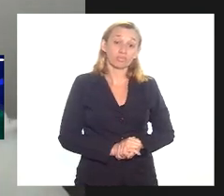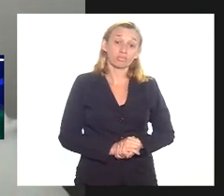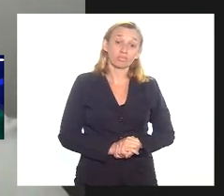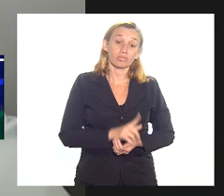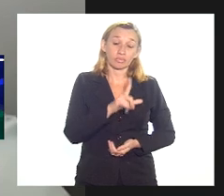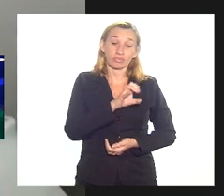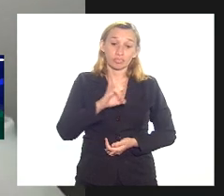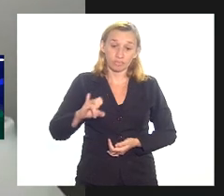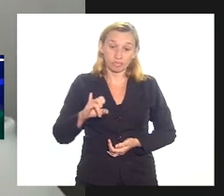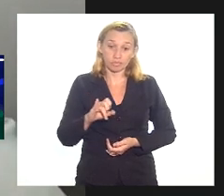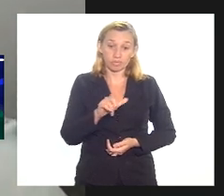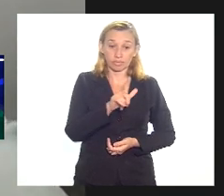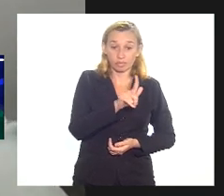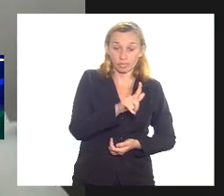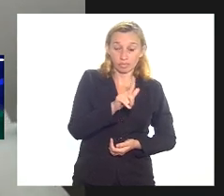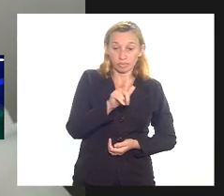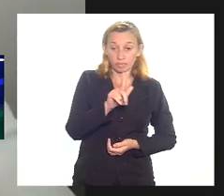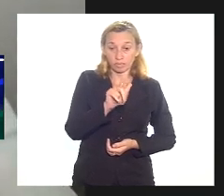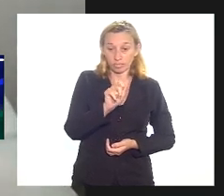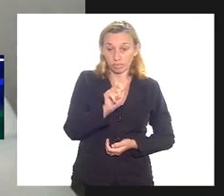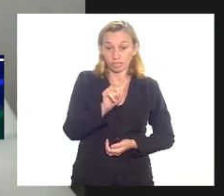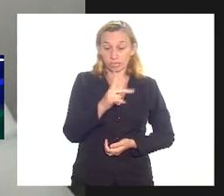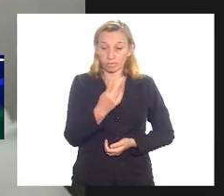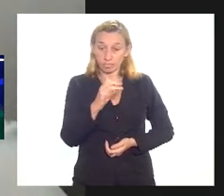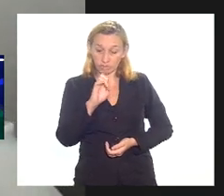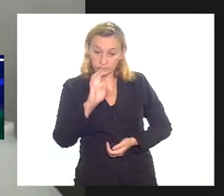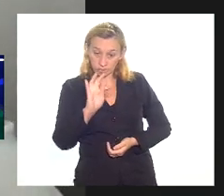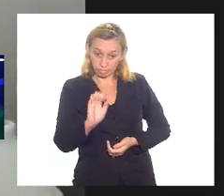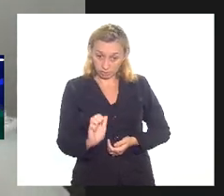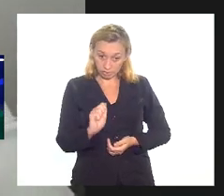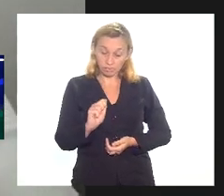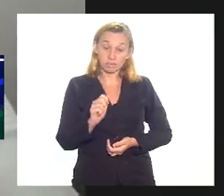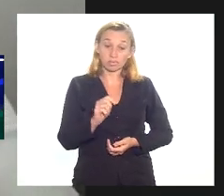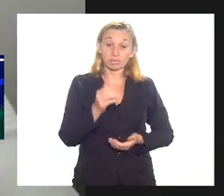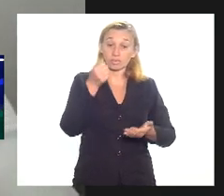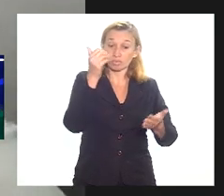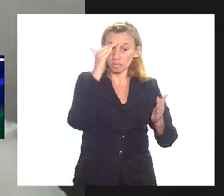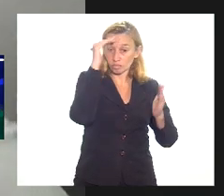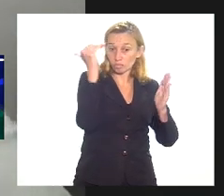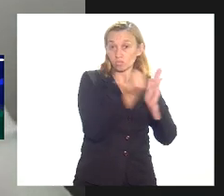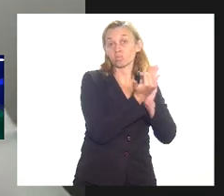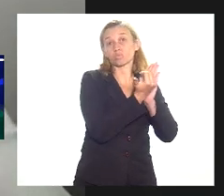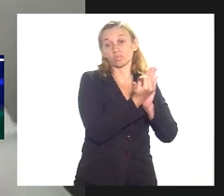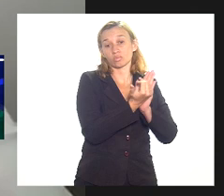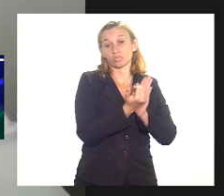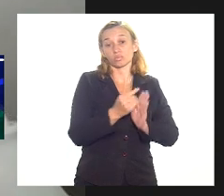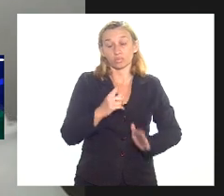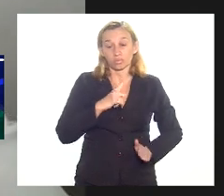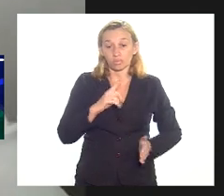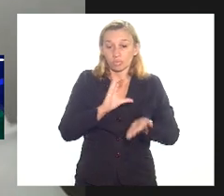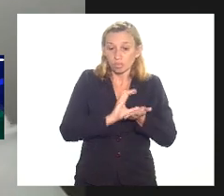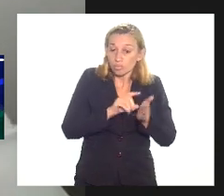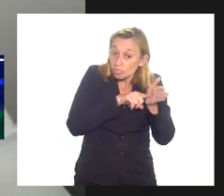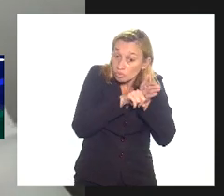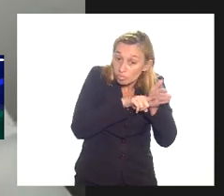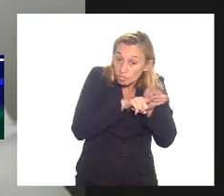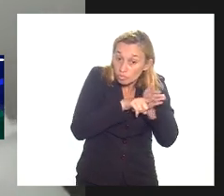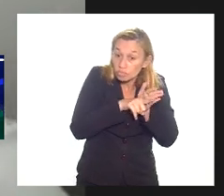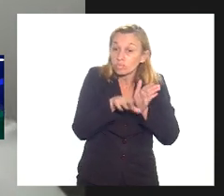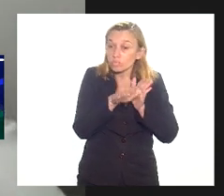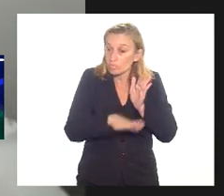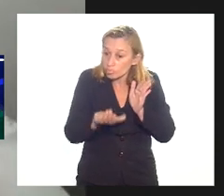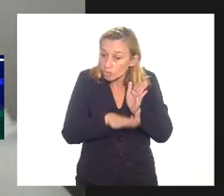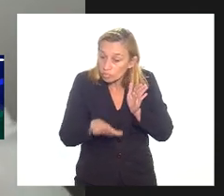Ágata seja cumprida, que a gente tenha, senhor presidente, a priorização de investigação em casos de crianças